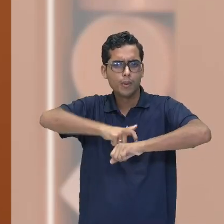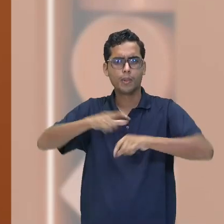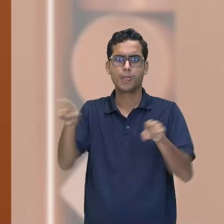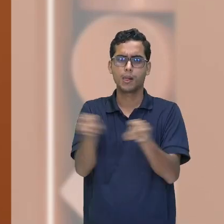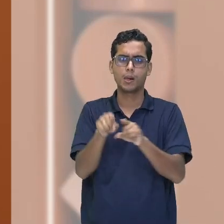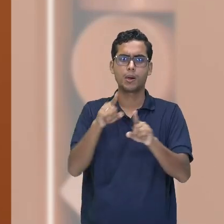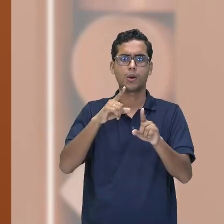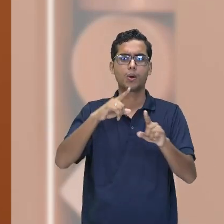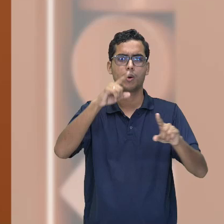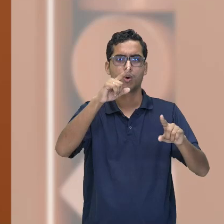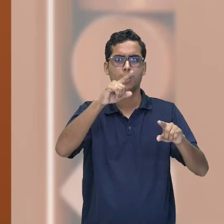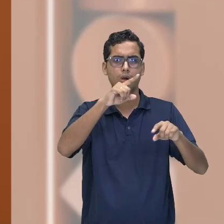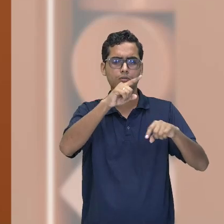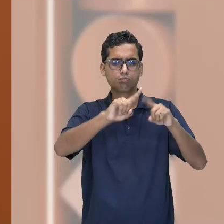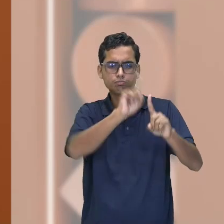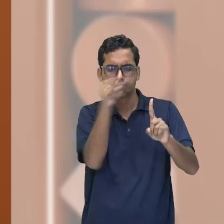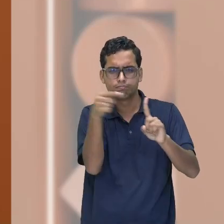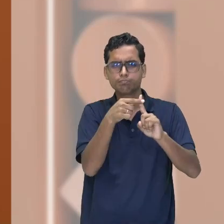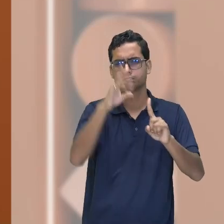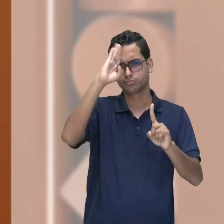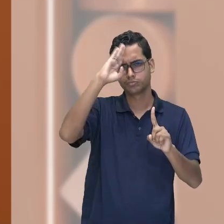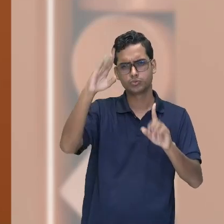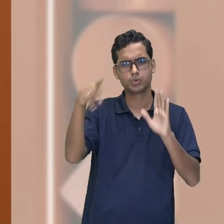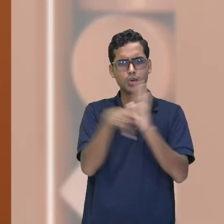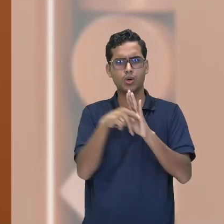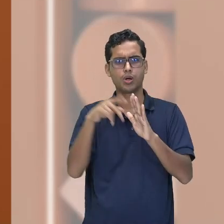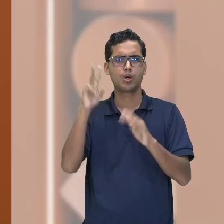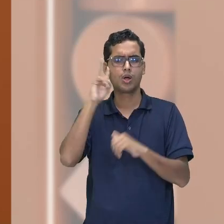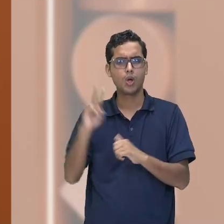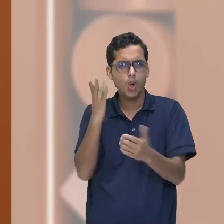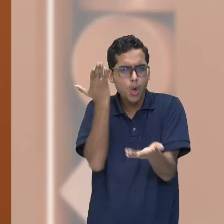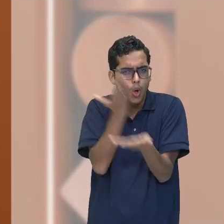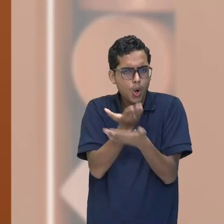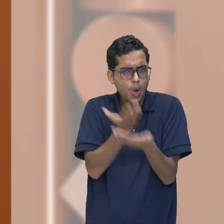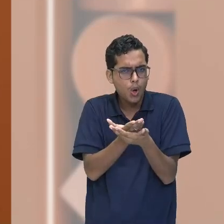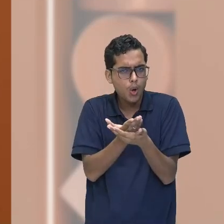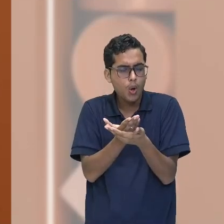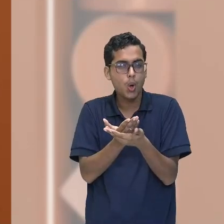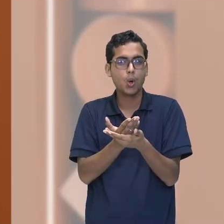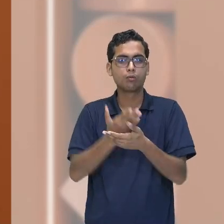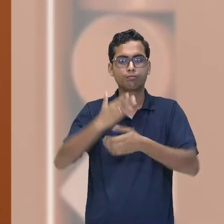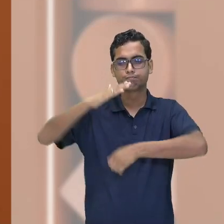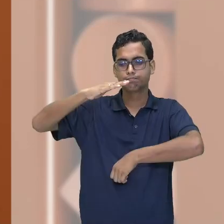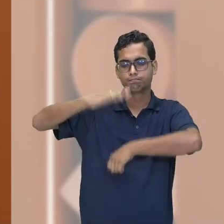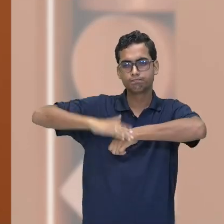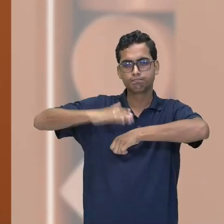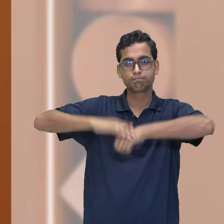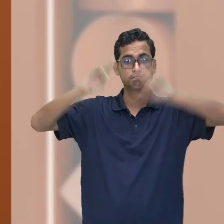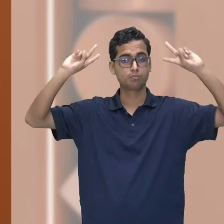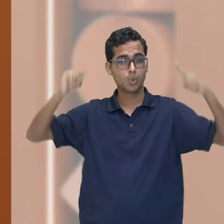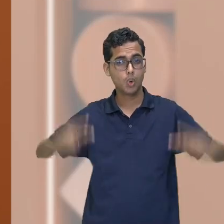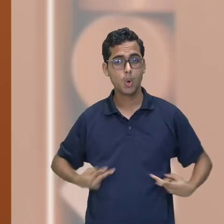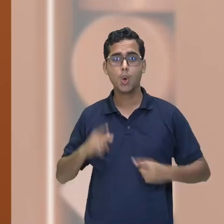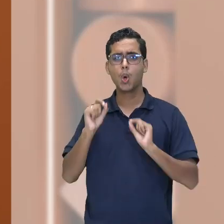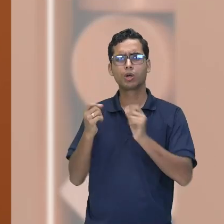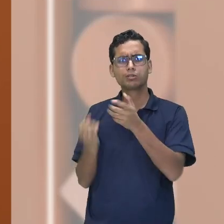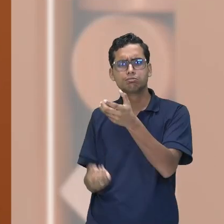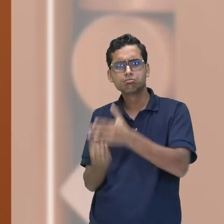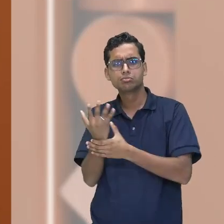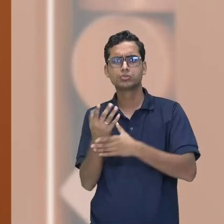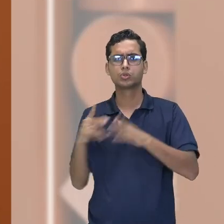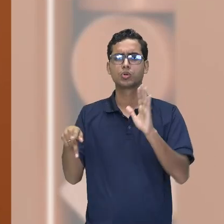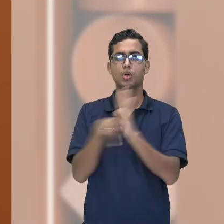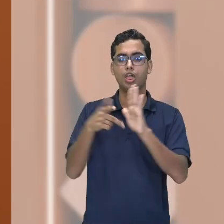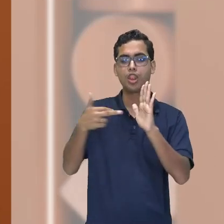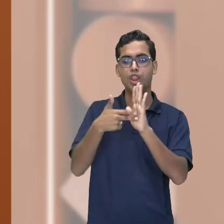objeto principal que a história estuda é justamente o próprio homem, o que ele produz, o que ele fabrica, o que ele traz de